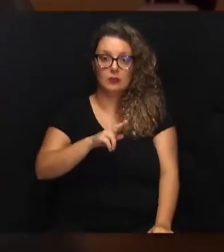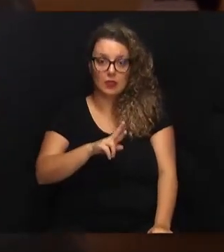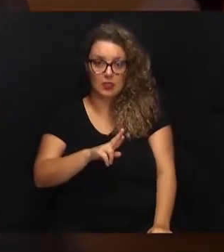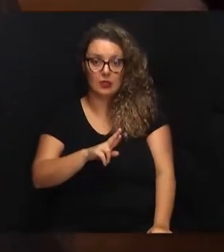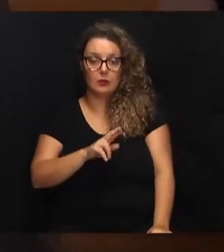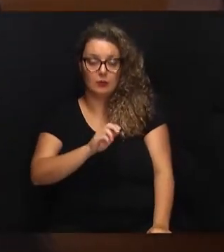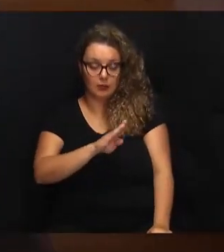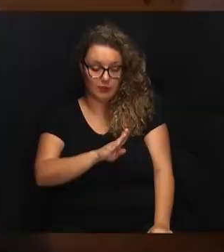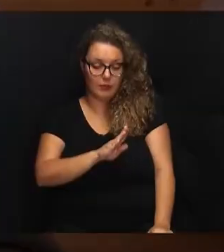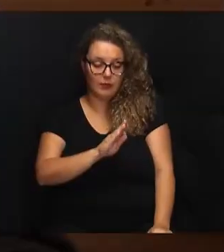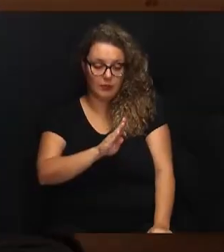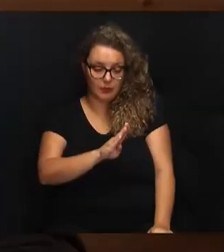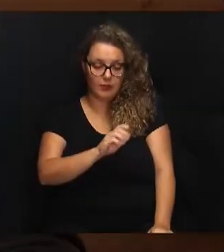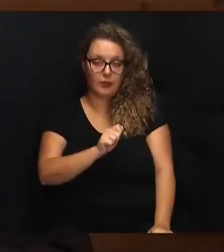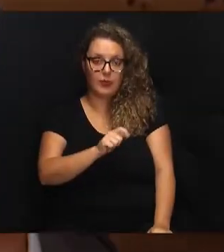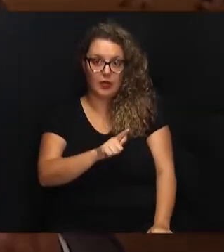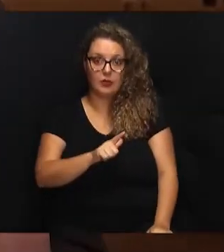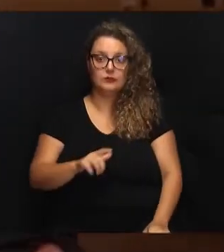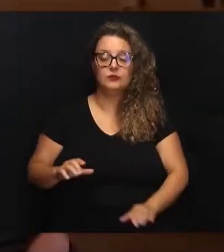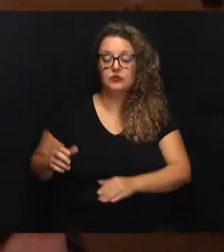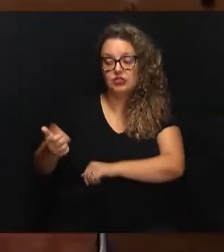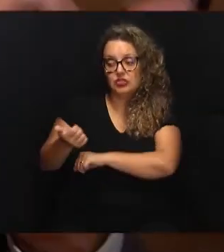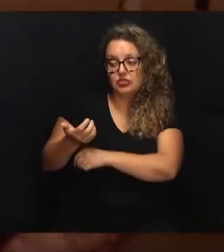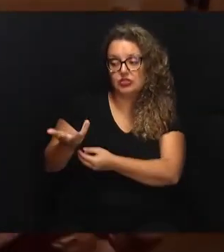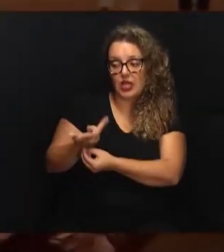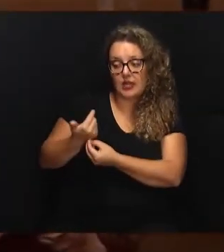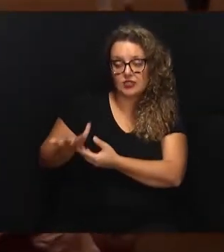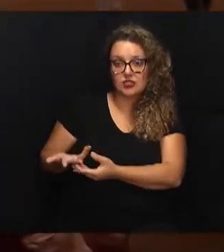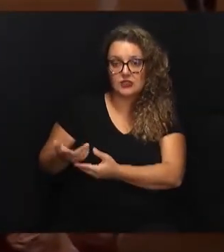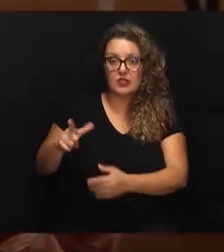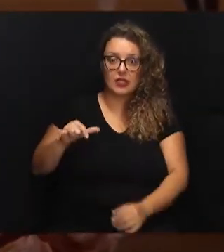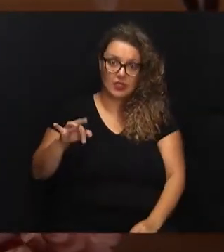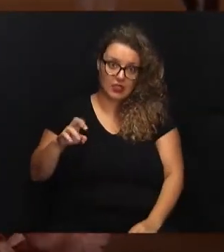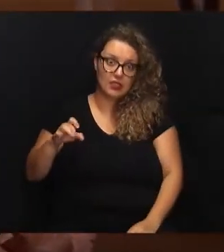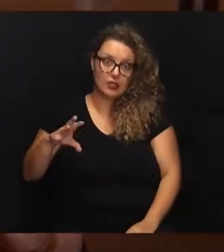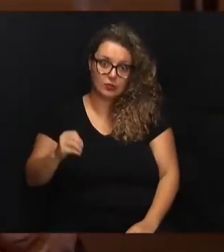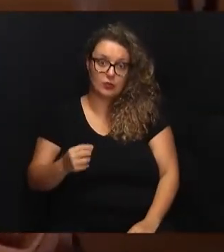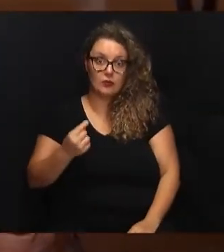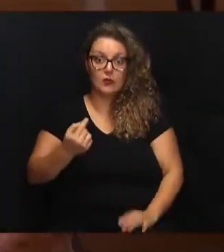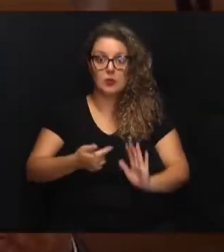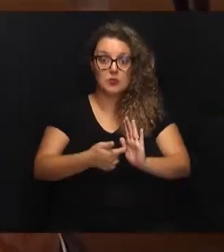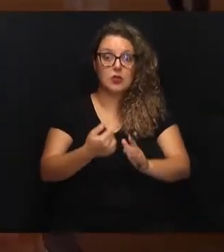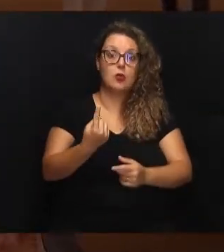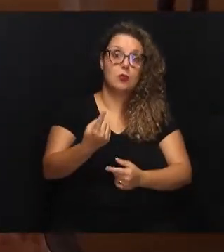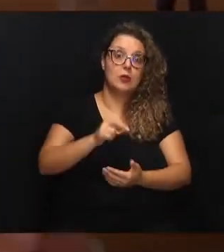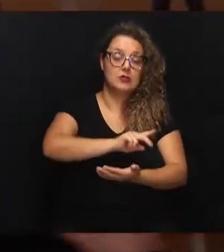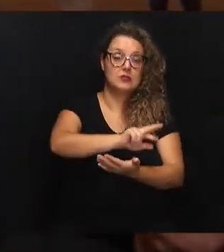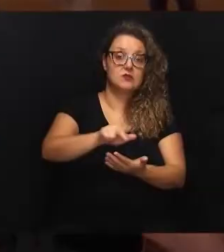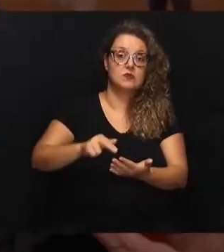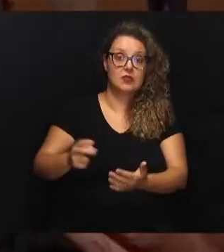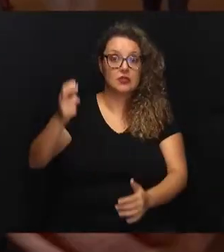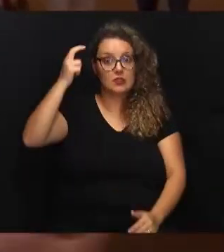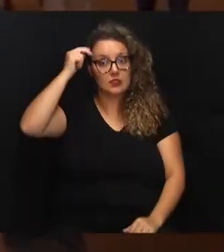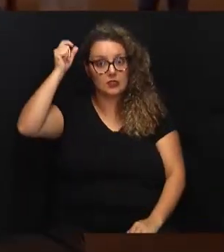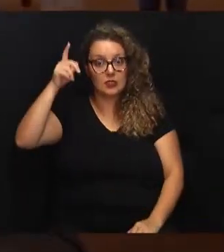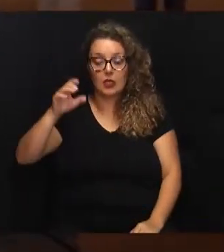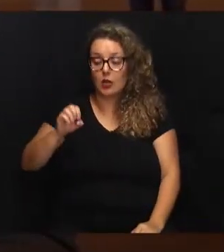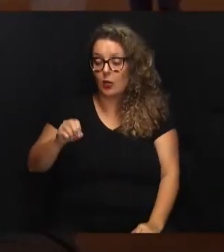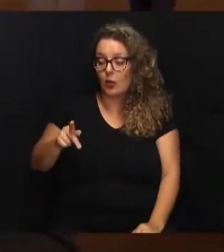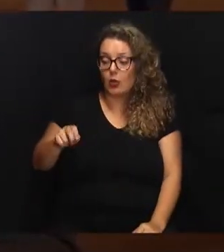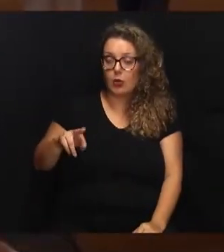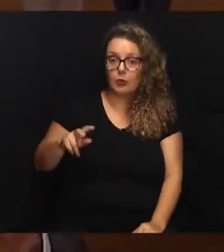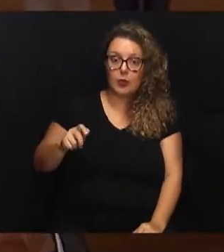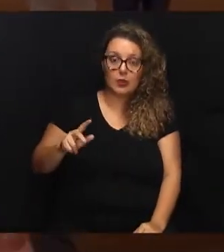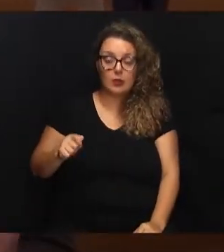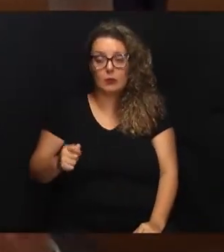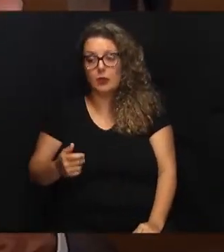Gomes de Artistas Lístricos, que vão mostrar uma das tradições da cultura italiana, a ópera, né?